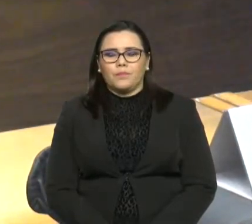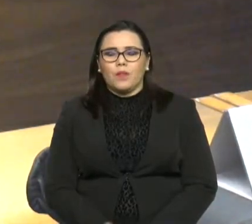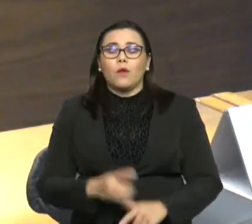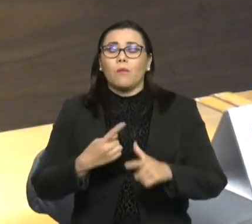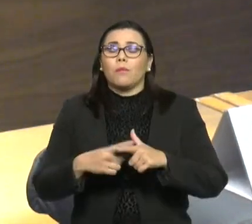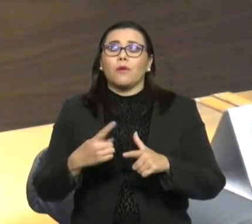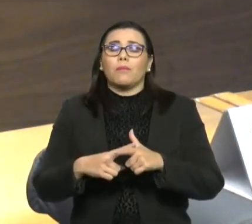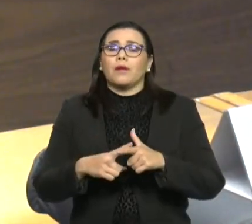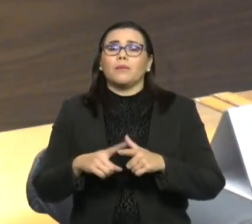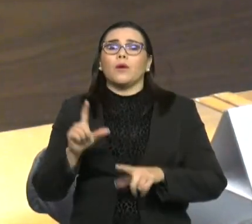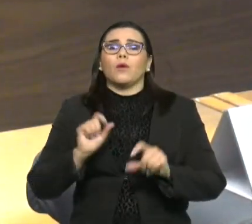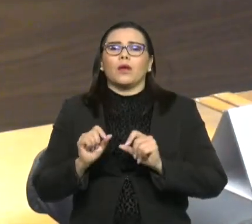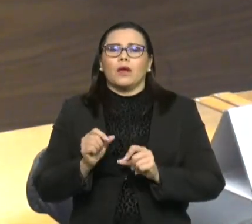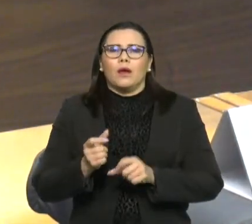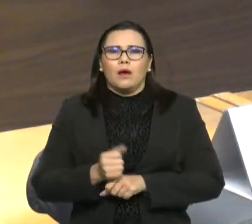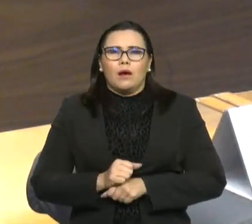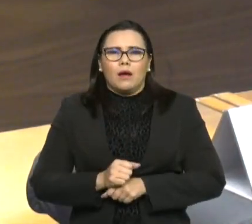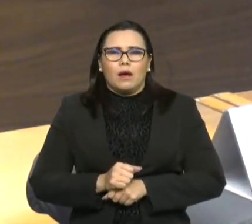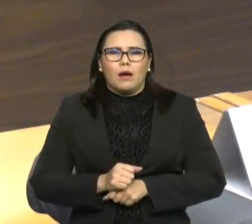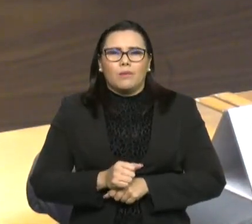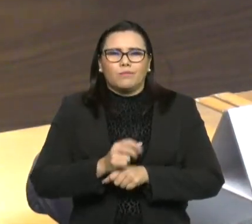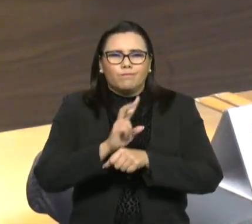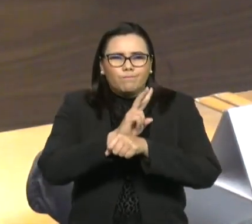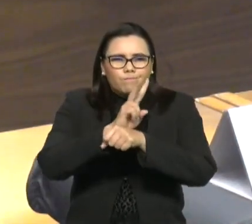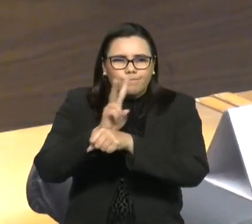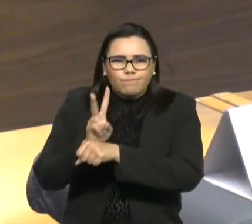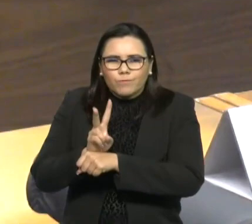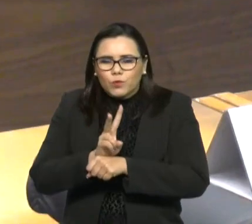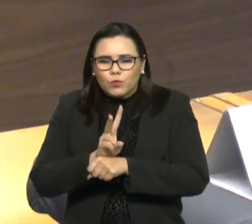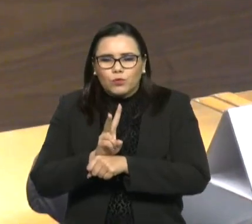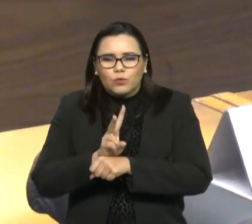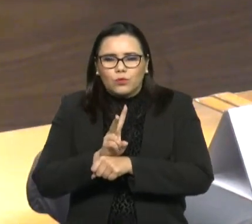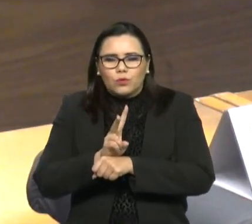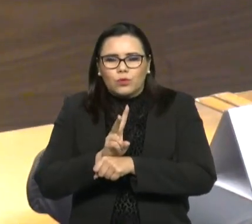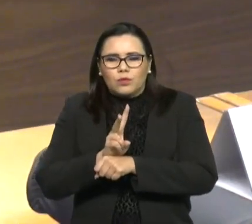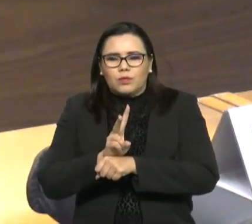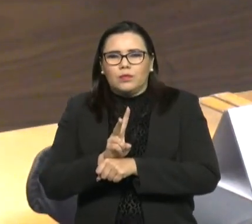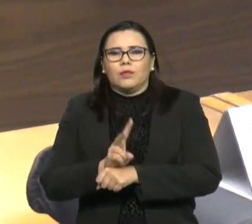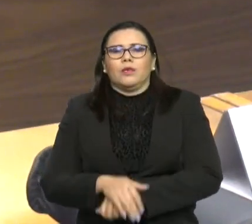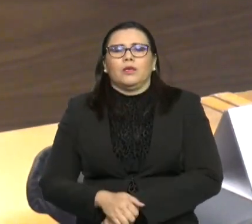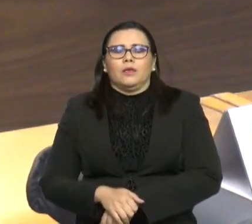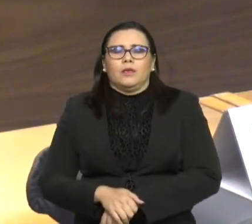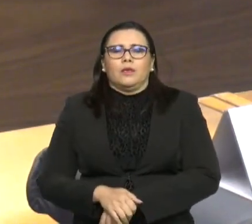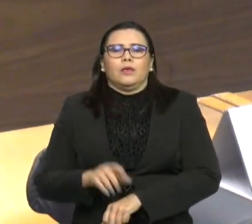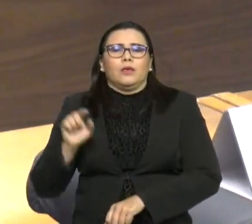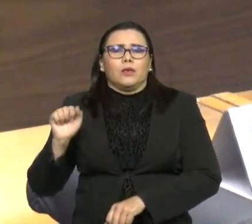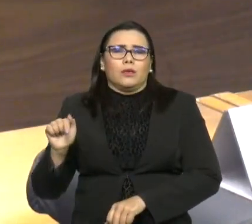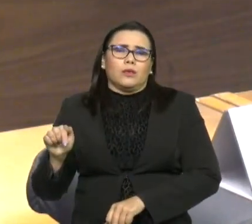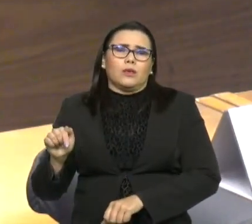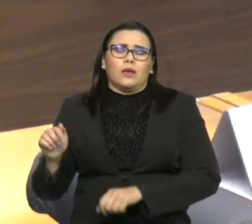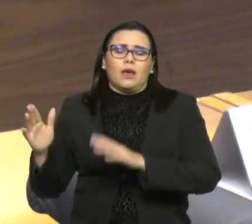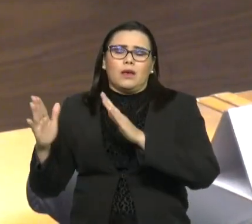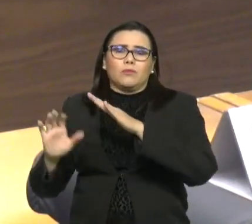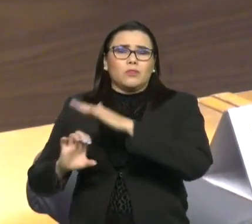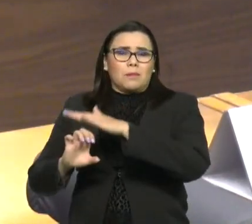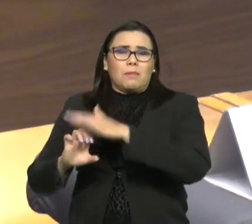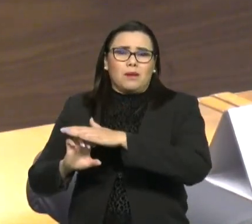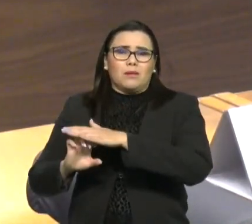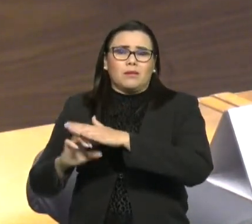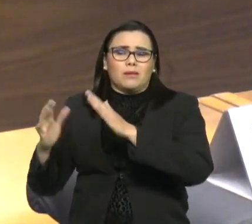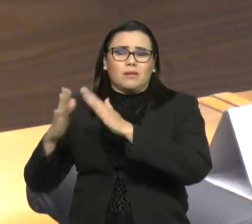o controle que os frigoríficos têm sobre a venda da carne. E nós, produtores,